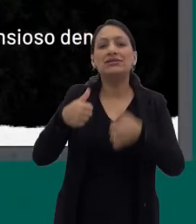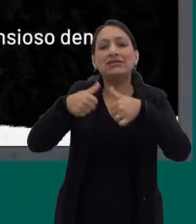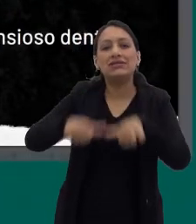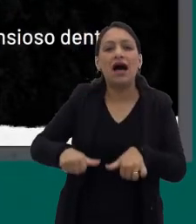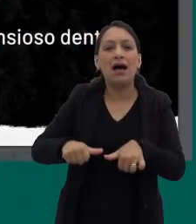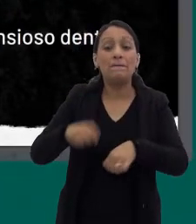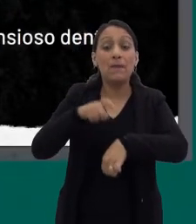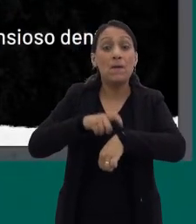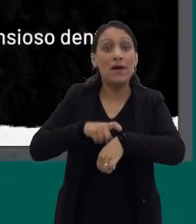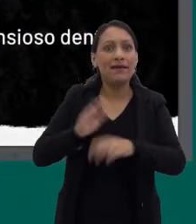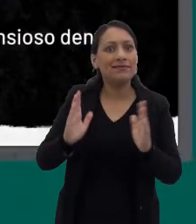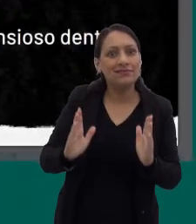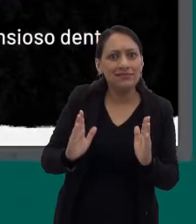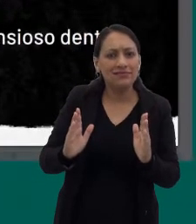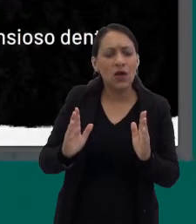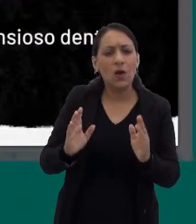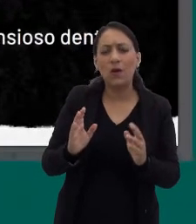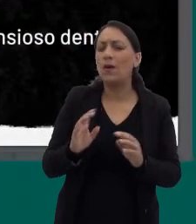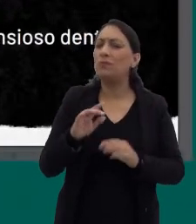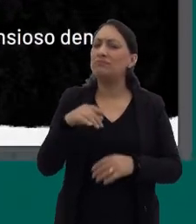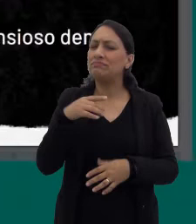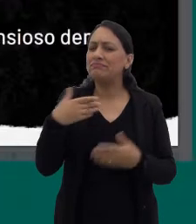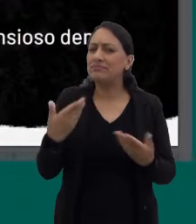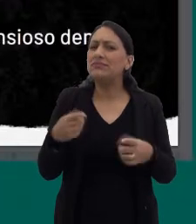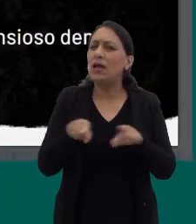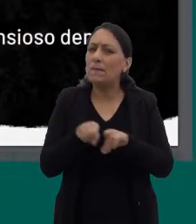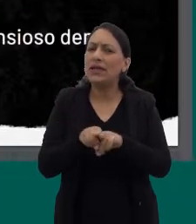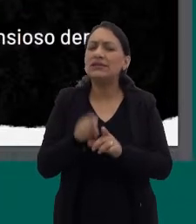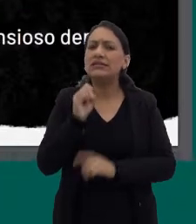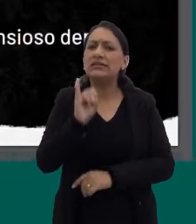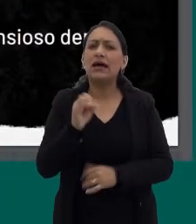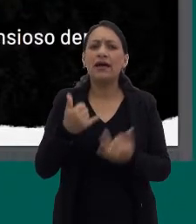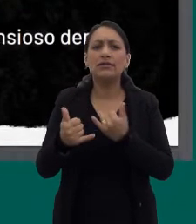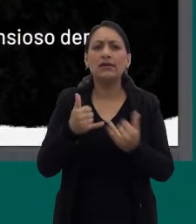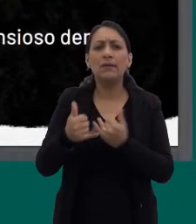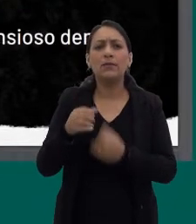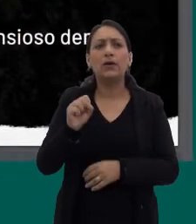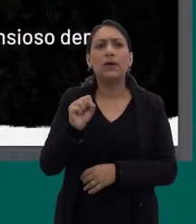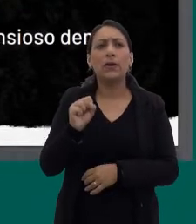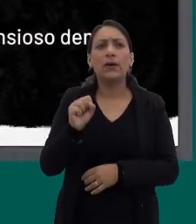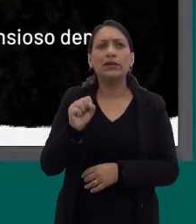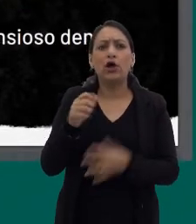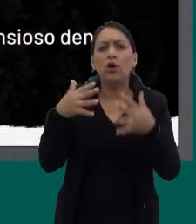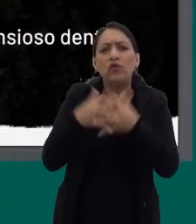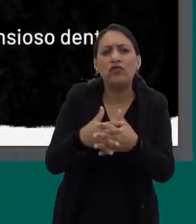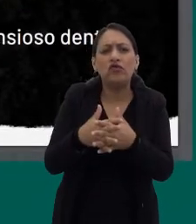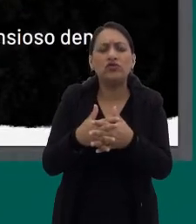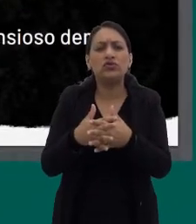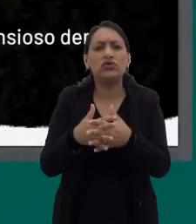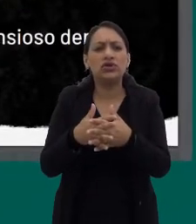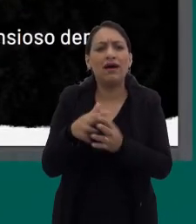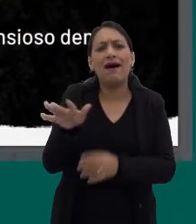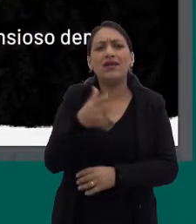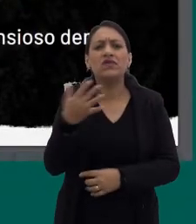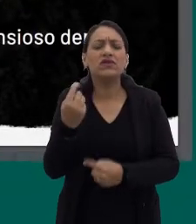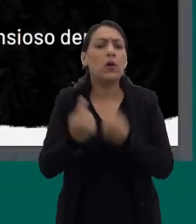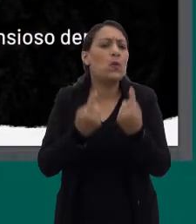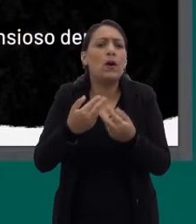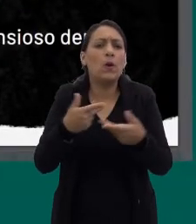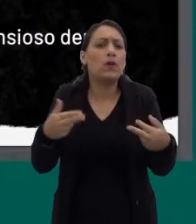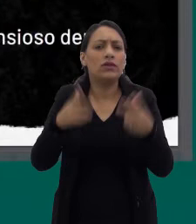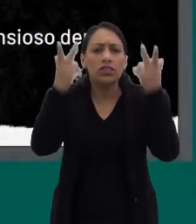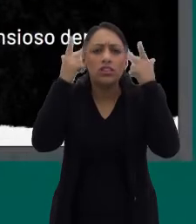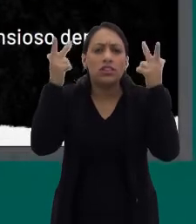Às vezes também, será que esses sintomas não se confundem, né? Uma angústia que é inerente ao ser humano e já se denomina